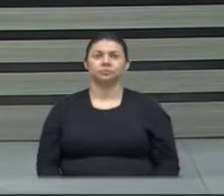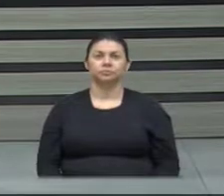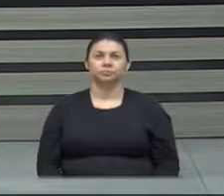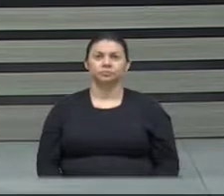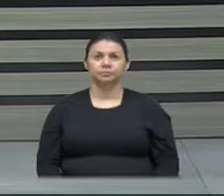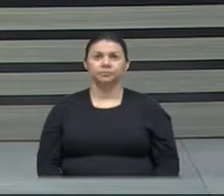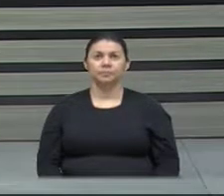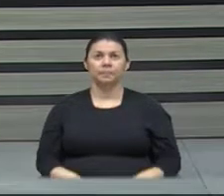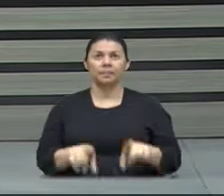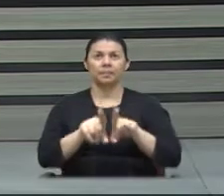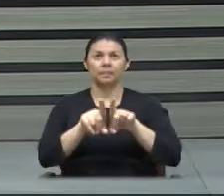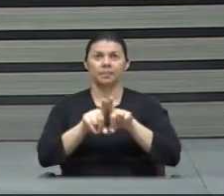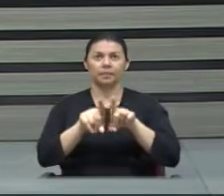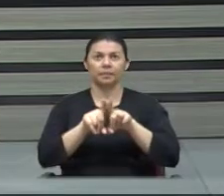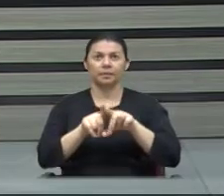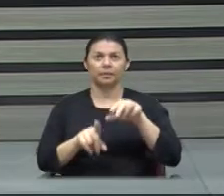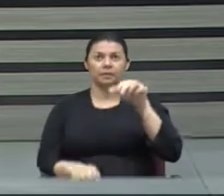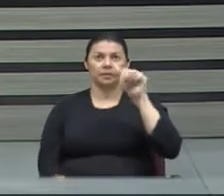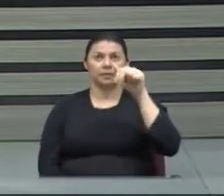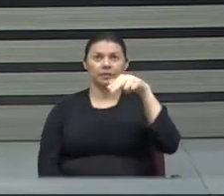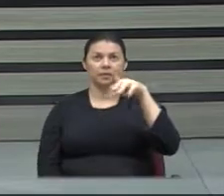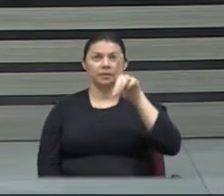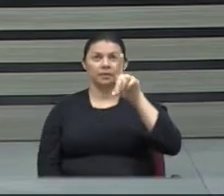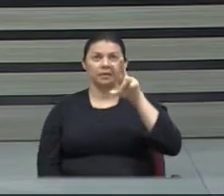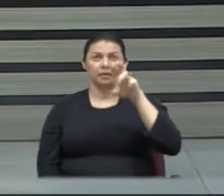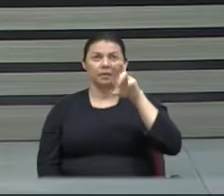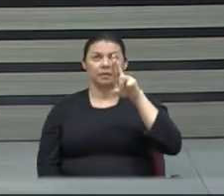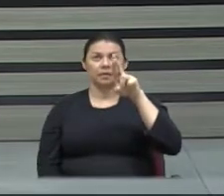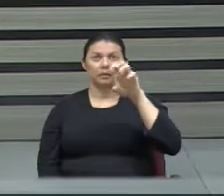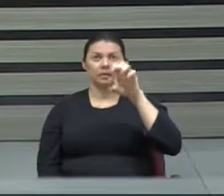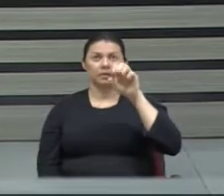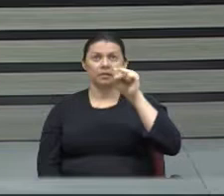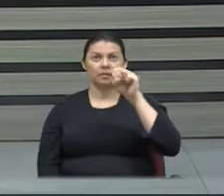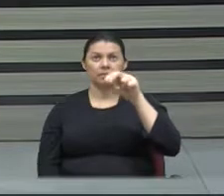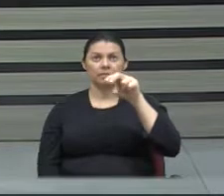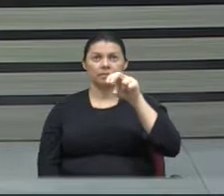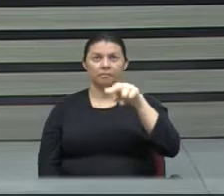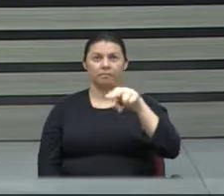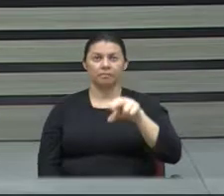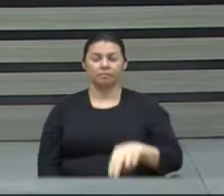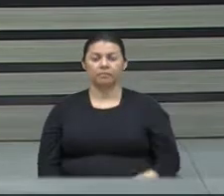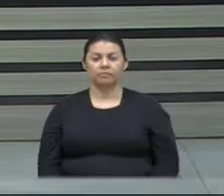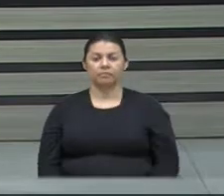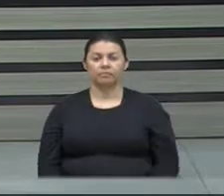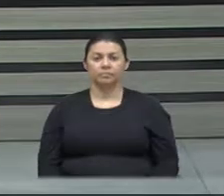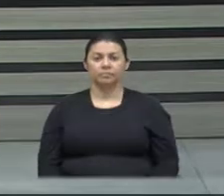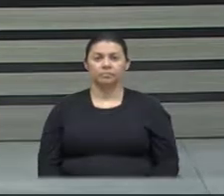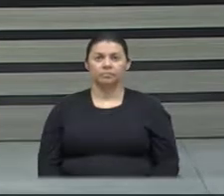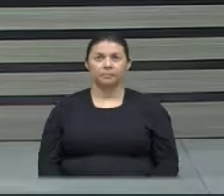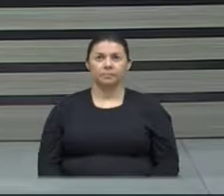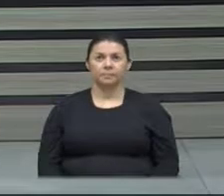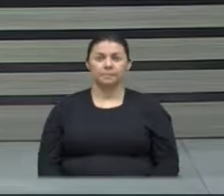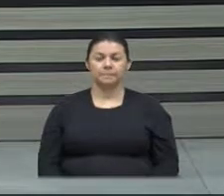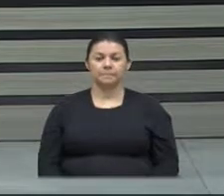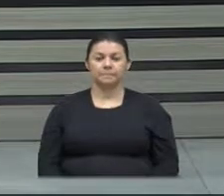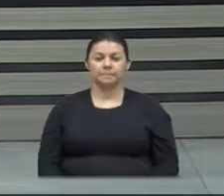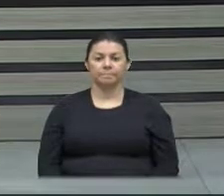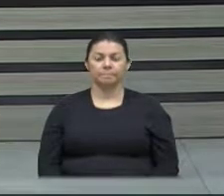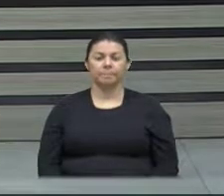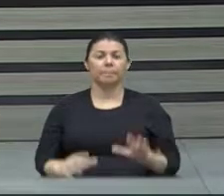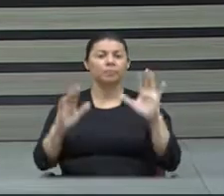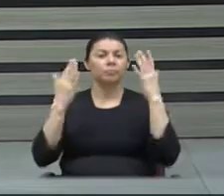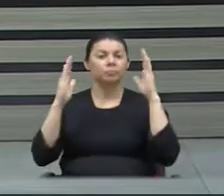vereadores também quero parabenizar a vereadora constância pela sensibilidade e